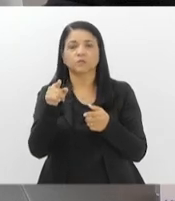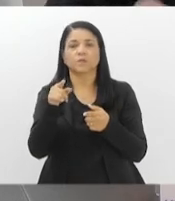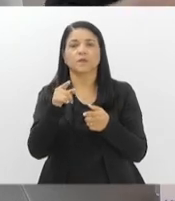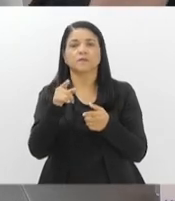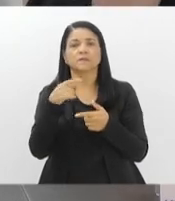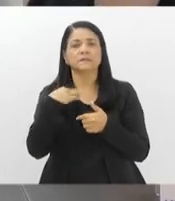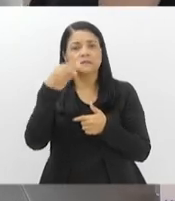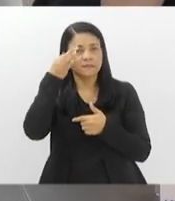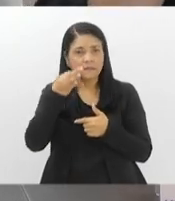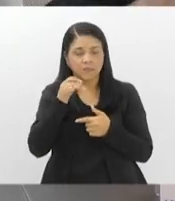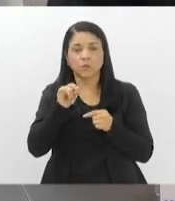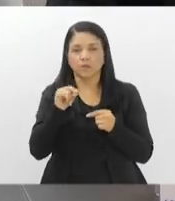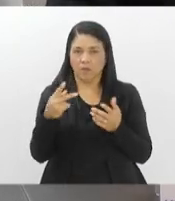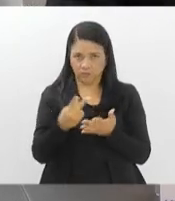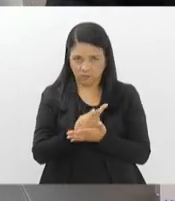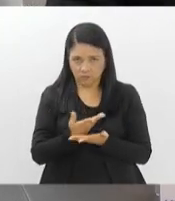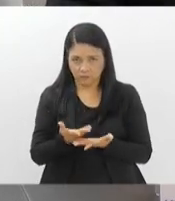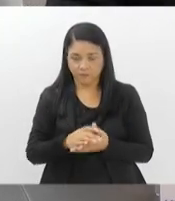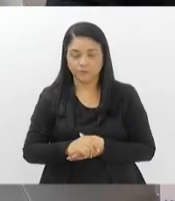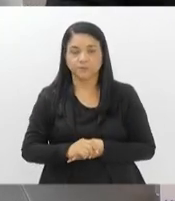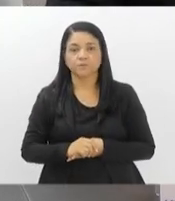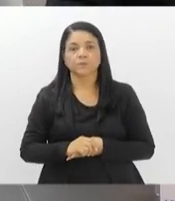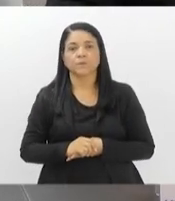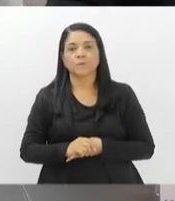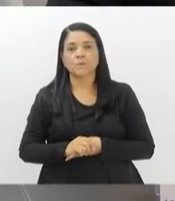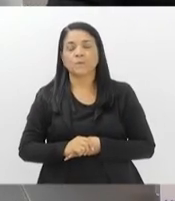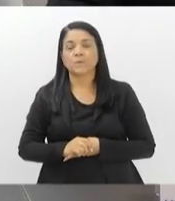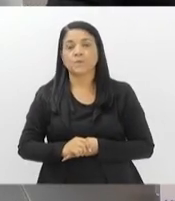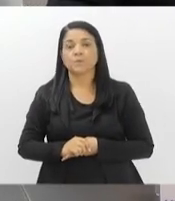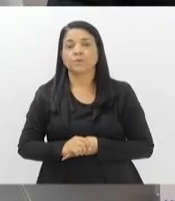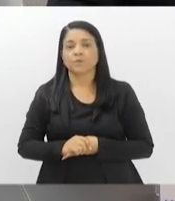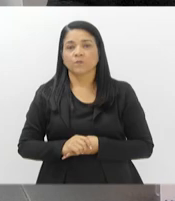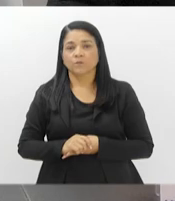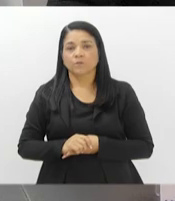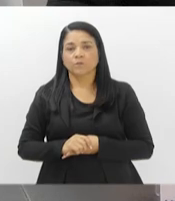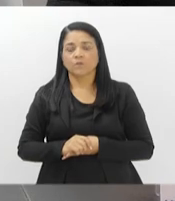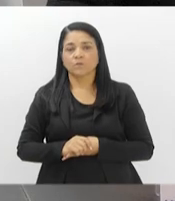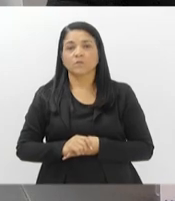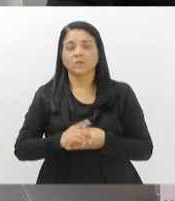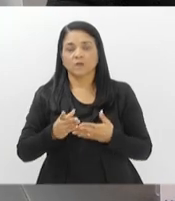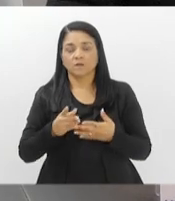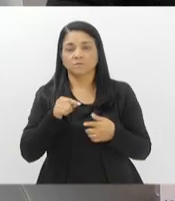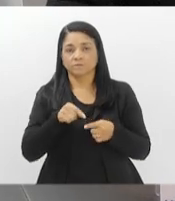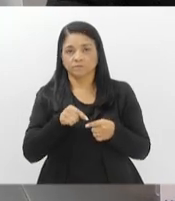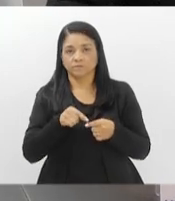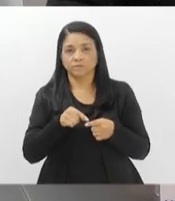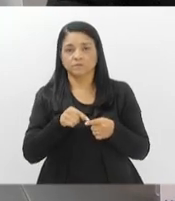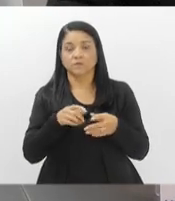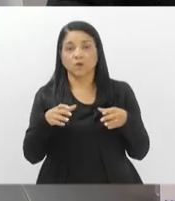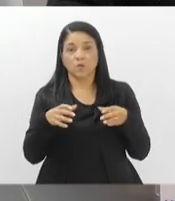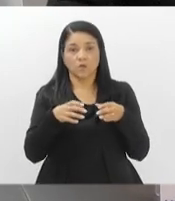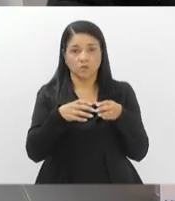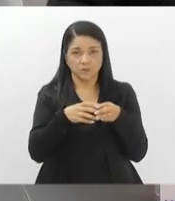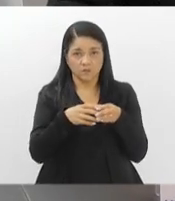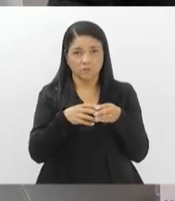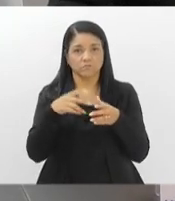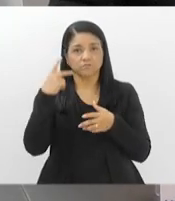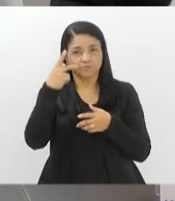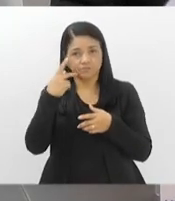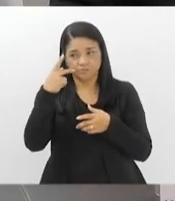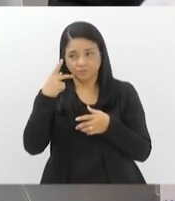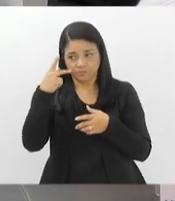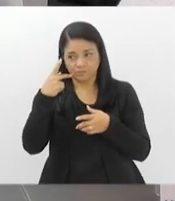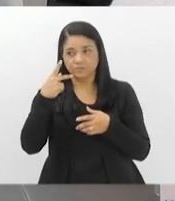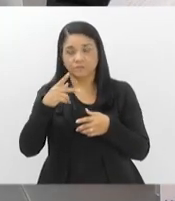desse momento então Ah bom trata--se de comissão parlamentar de inquérito destinada a apurar o